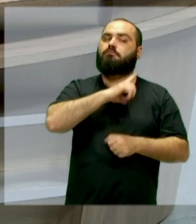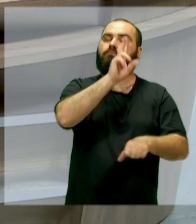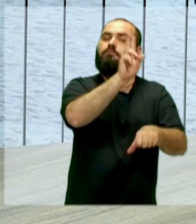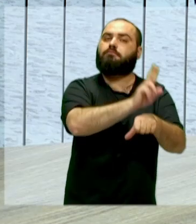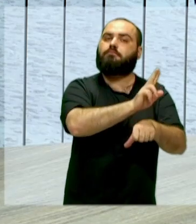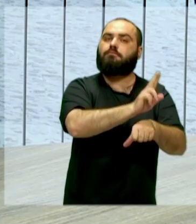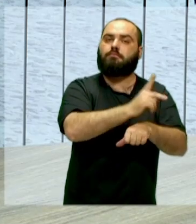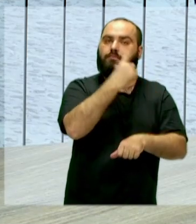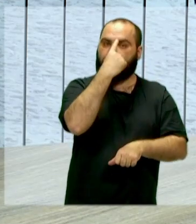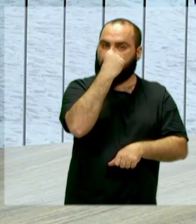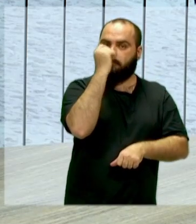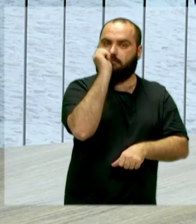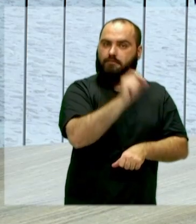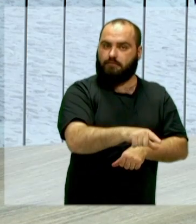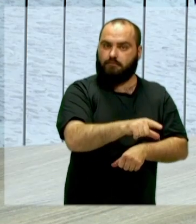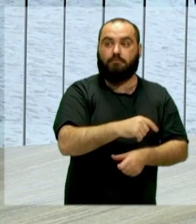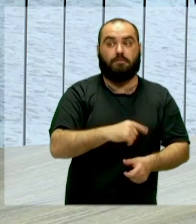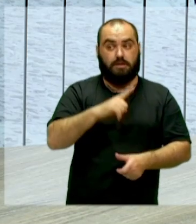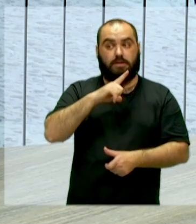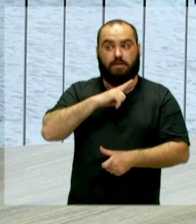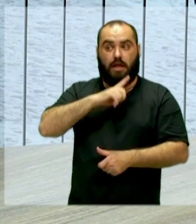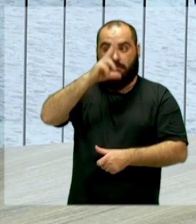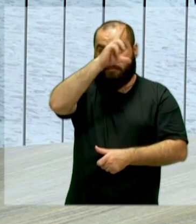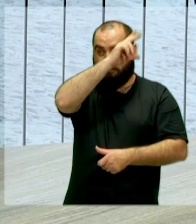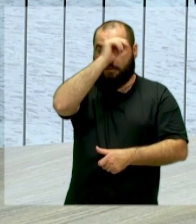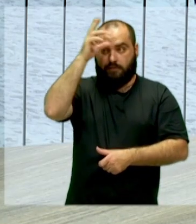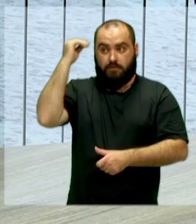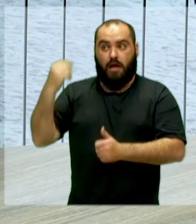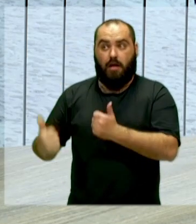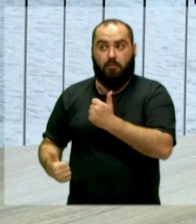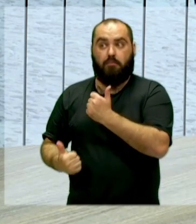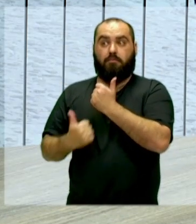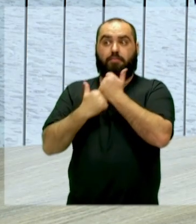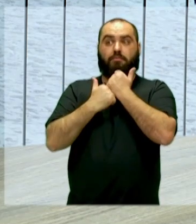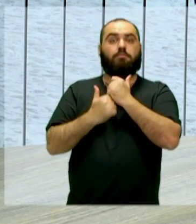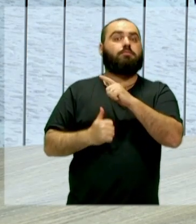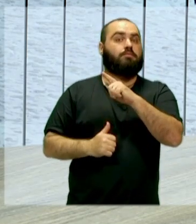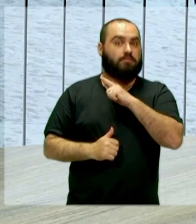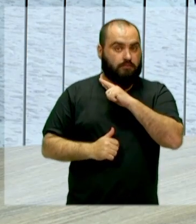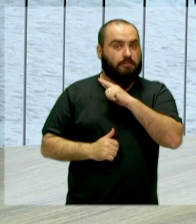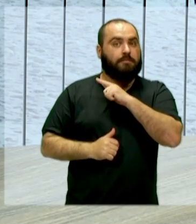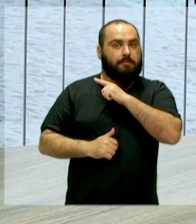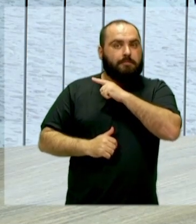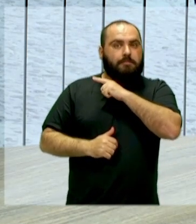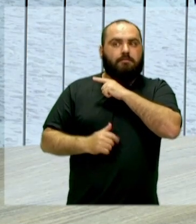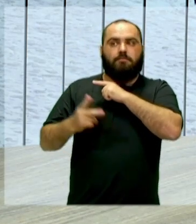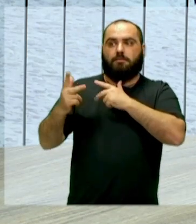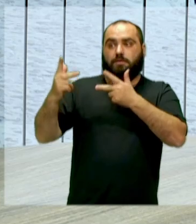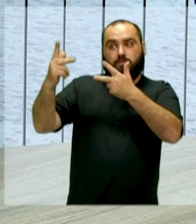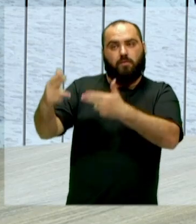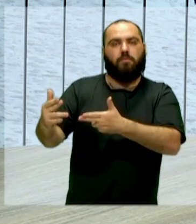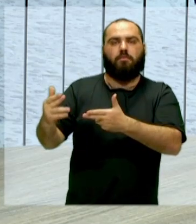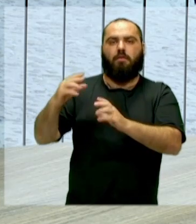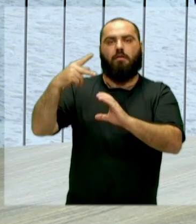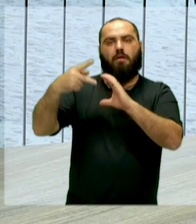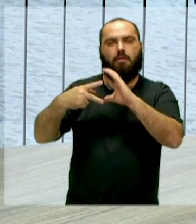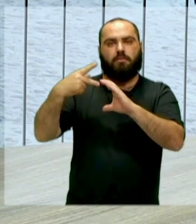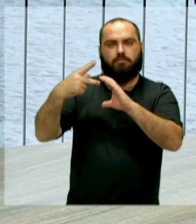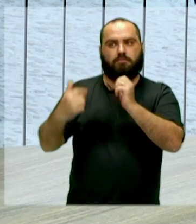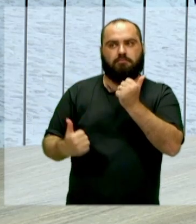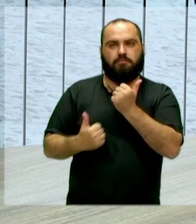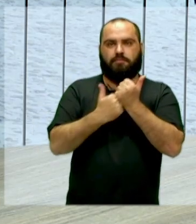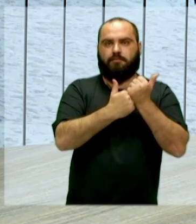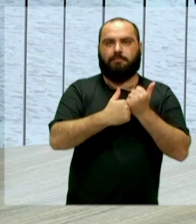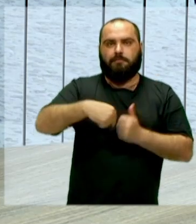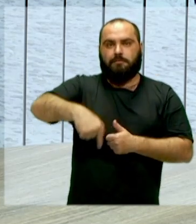tem esse apoio né a Prefeitura Municipal de Itajaí ela ela apoia assim como a câmara de vereadores este ano era um